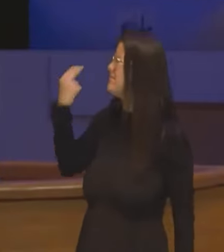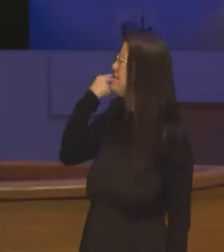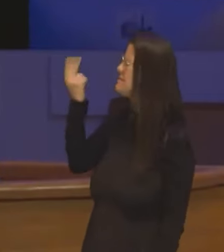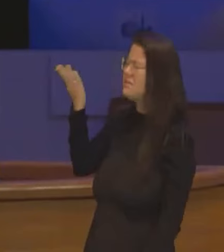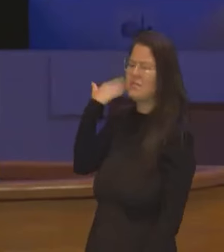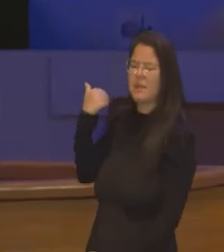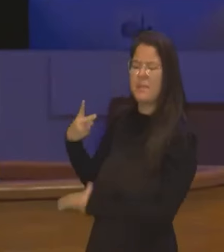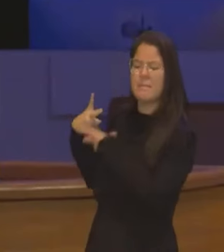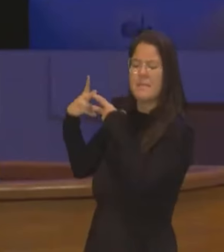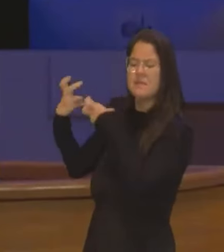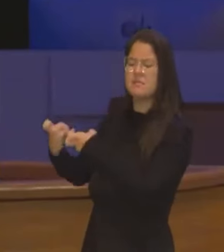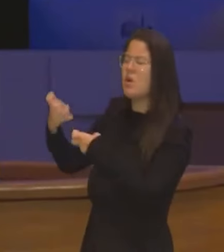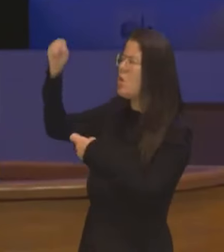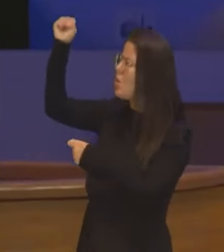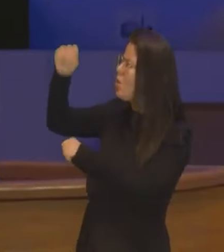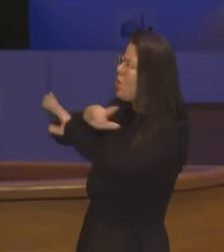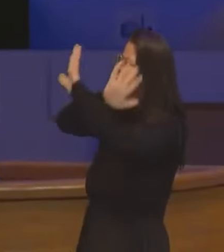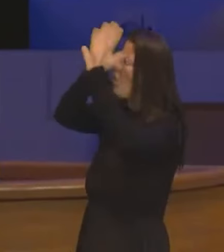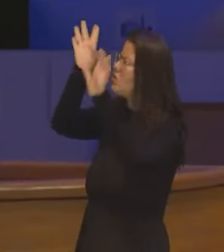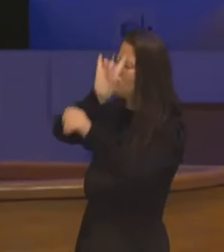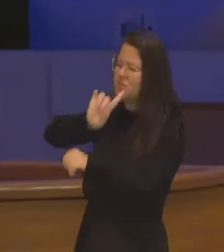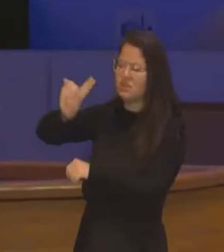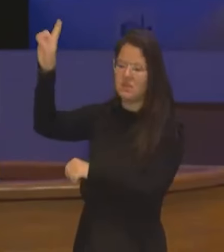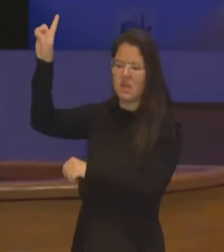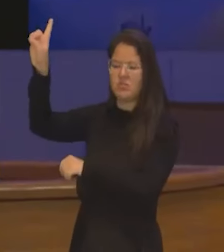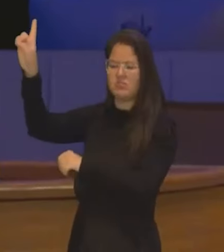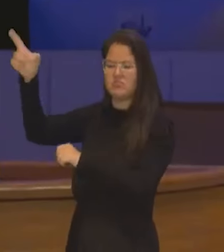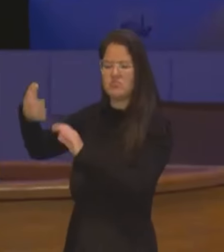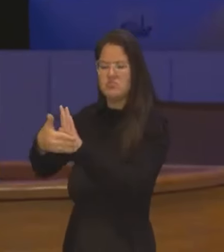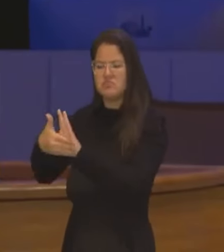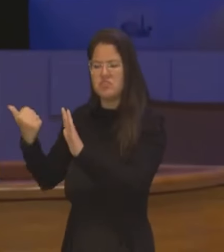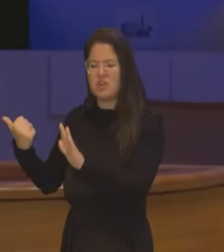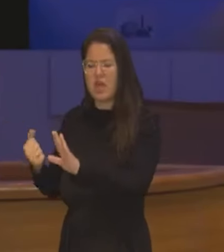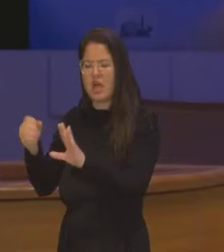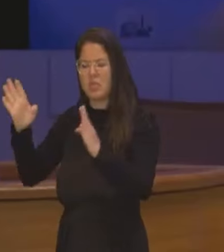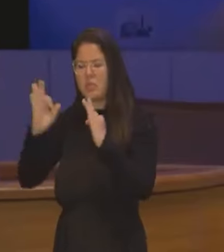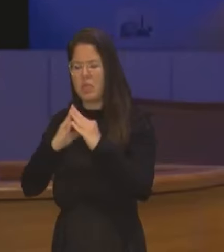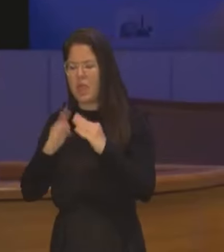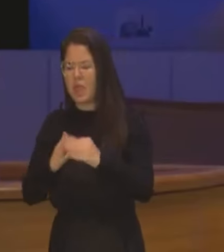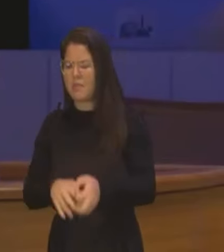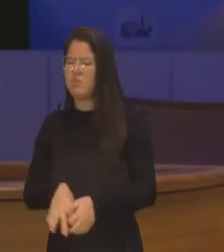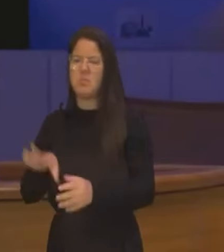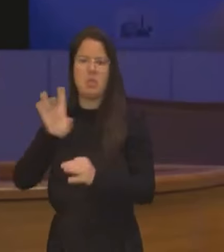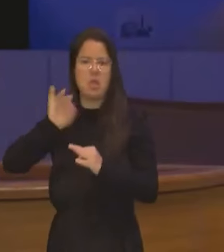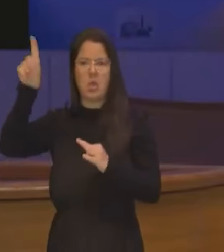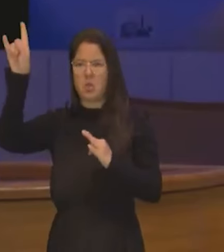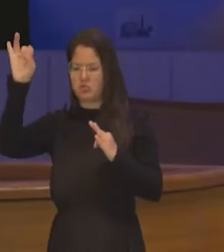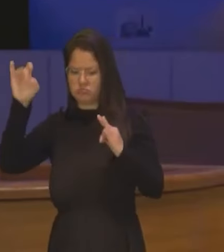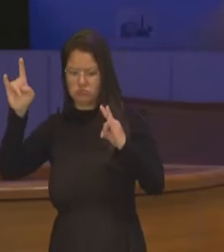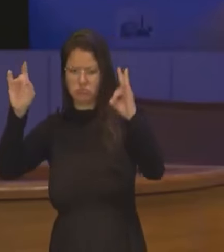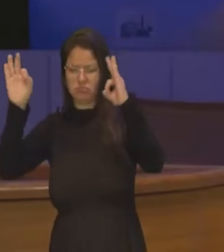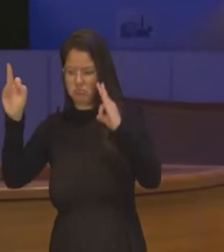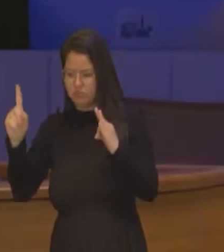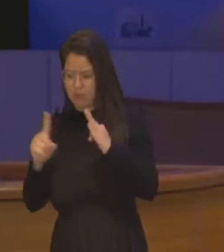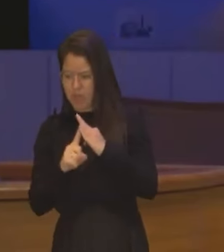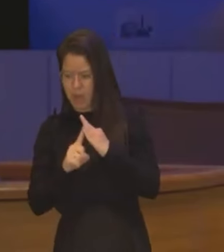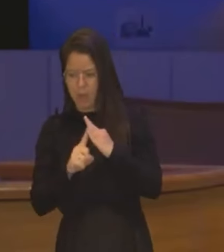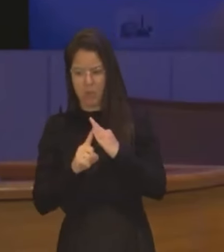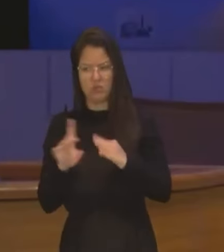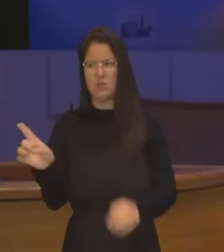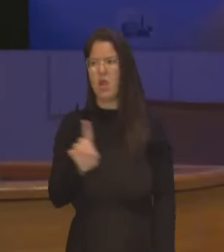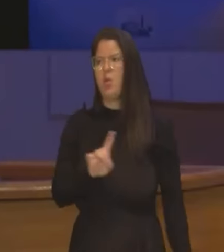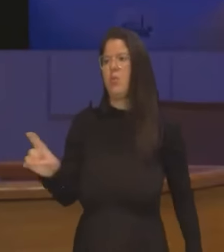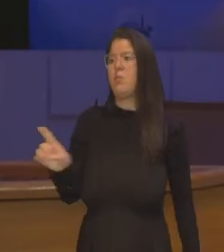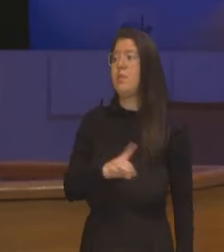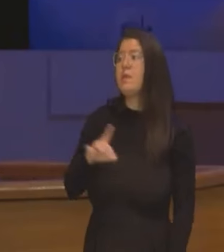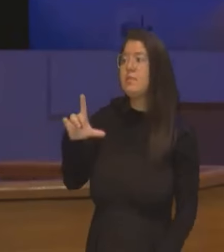que a glória de Deus foi removida do templo. Deus não estava mais no templo. E ele recebe uma